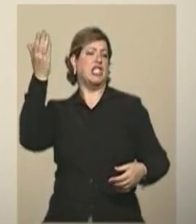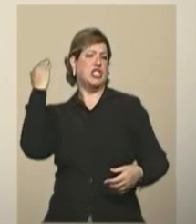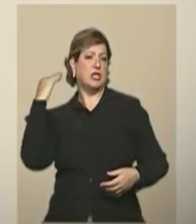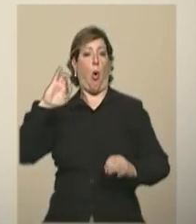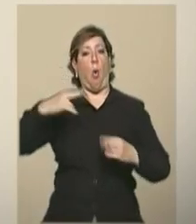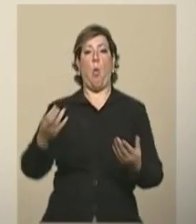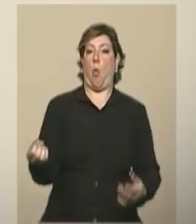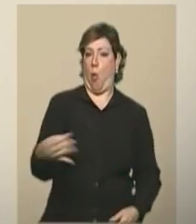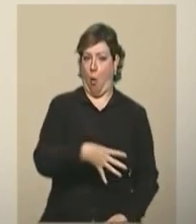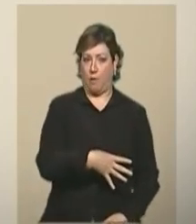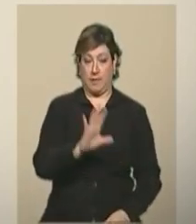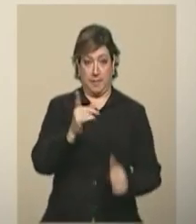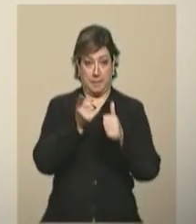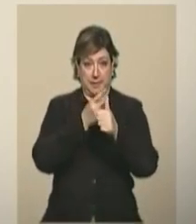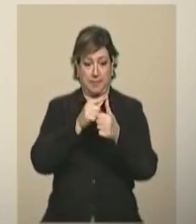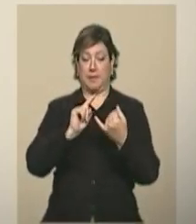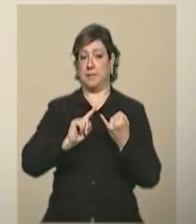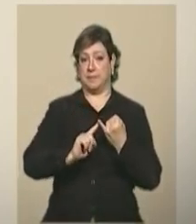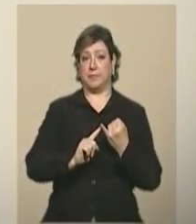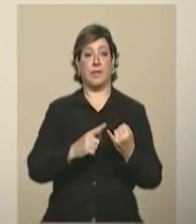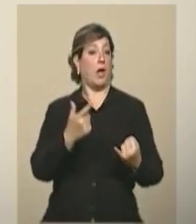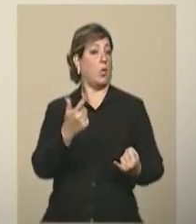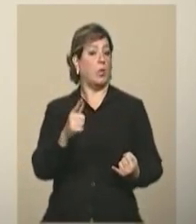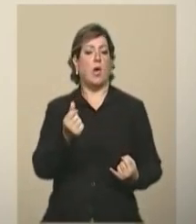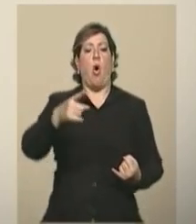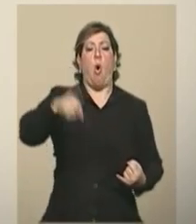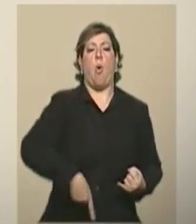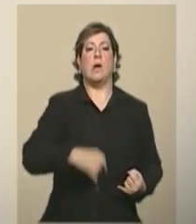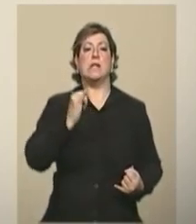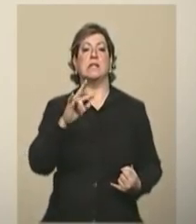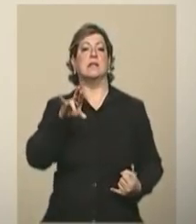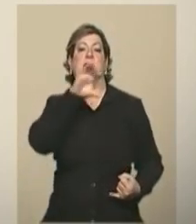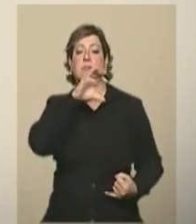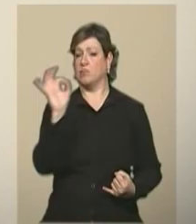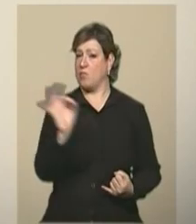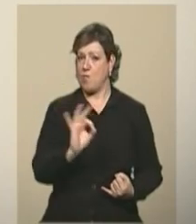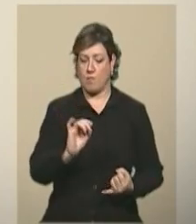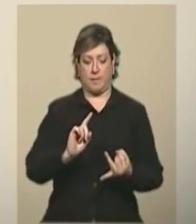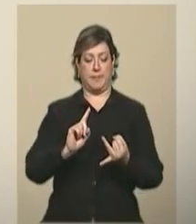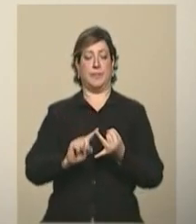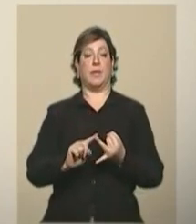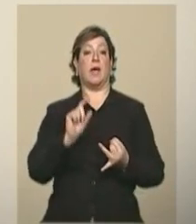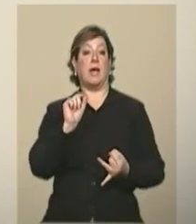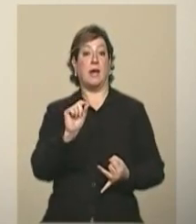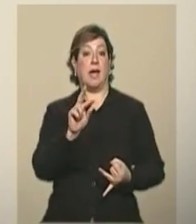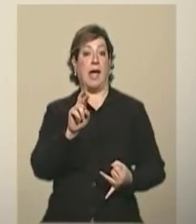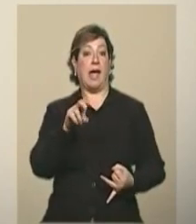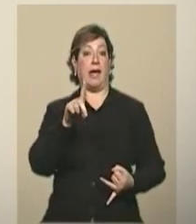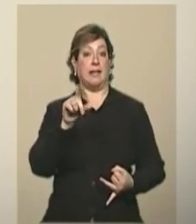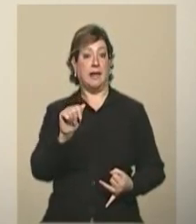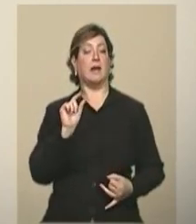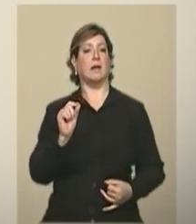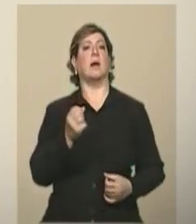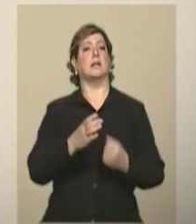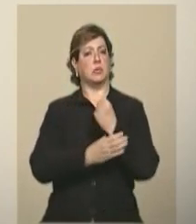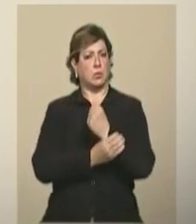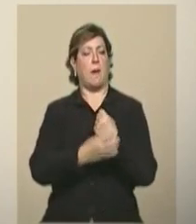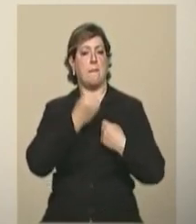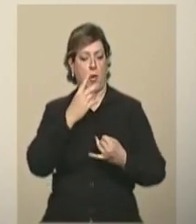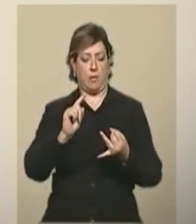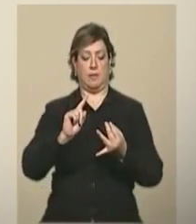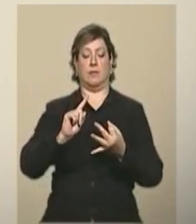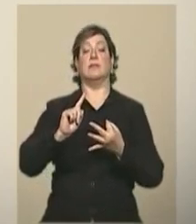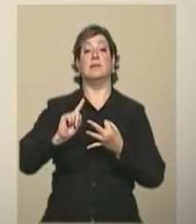novas. A primeira, não há cobrança de imposto de renda. A segunda, a rentabilidade é segura. E a terceira,